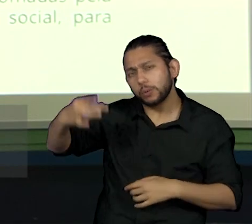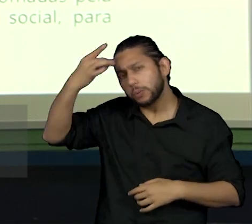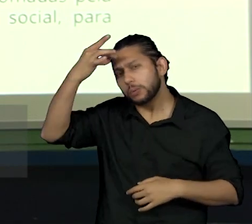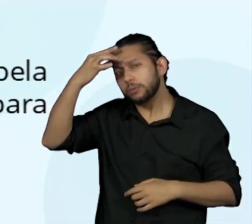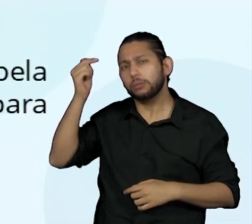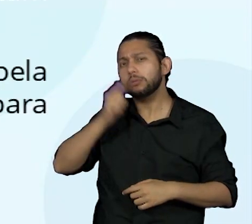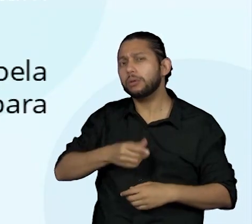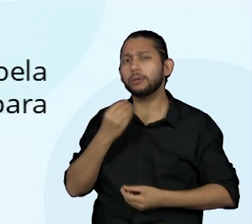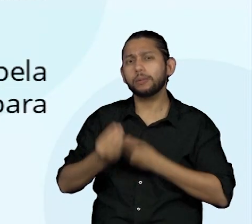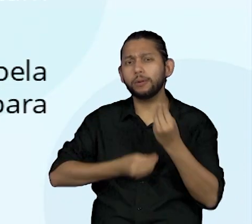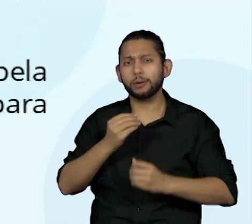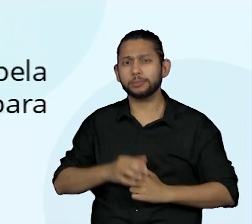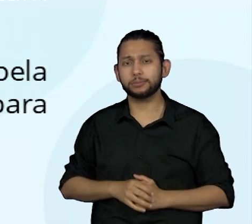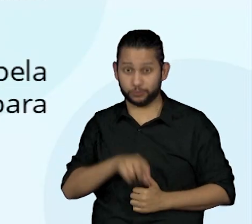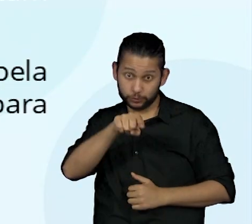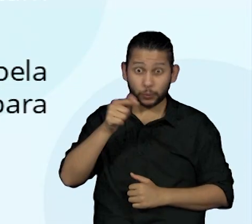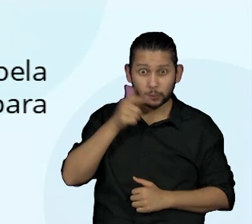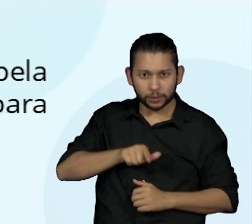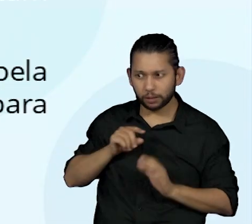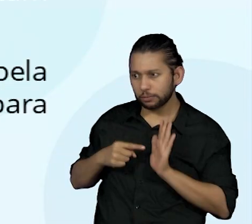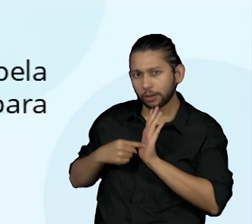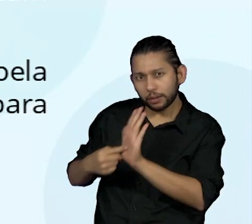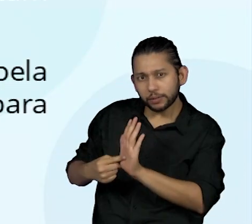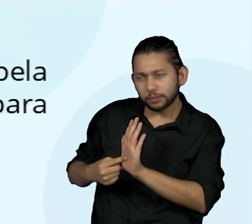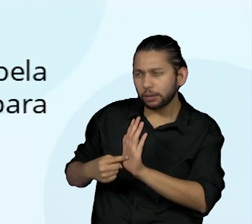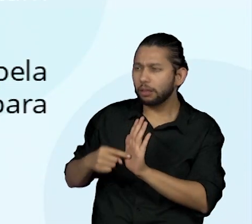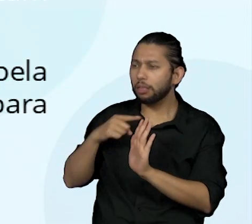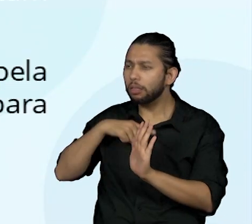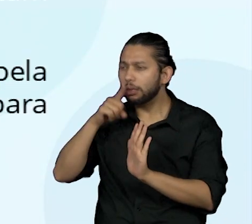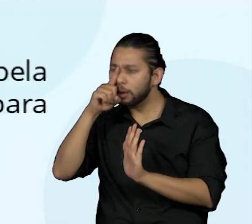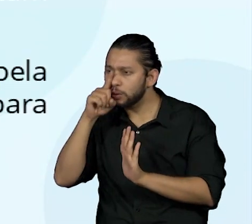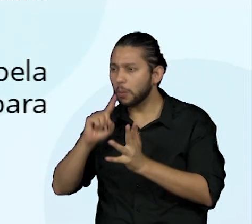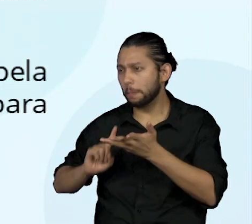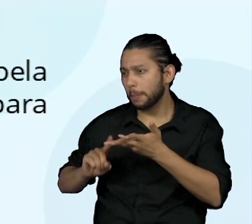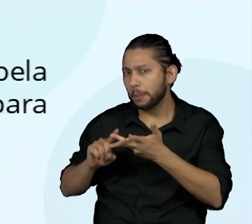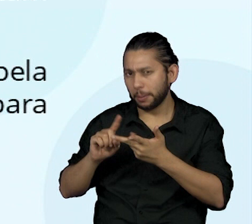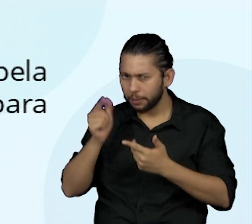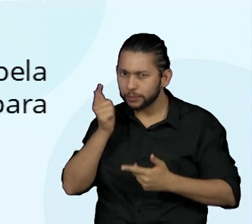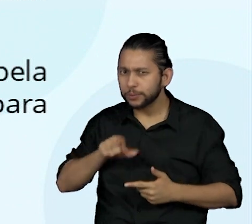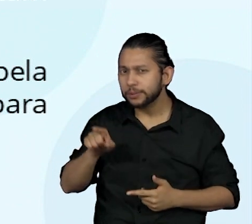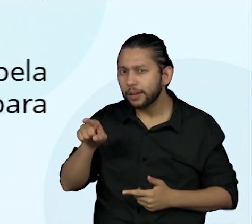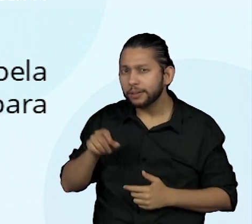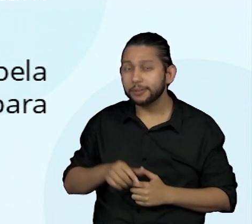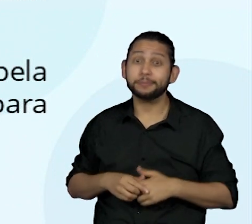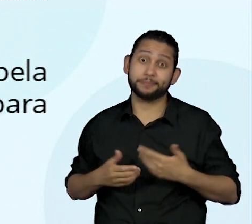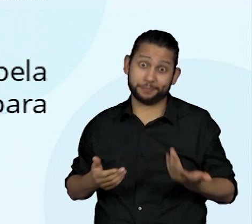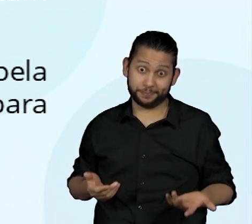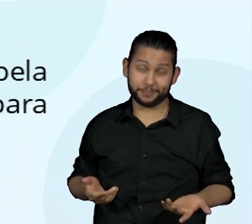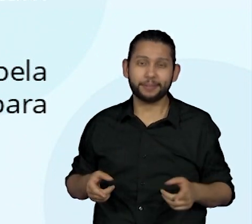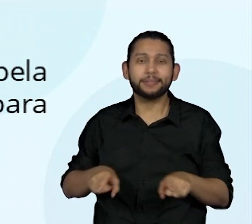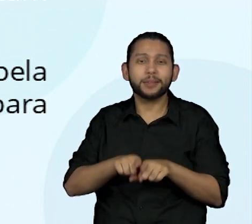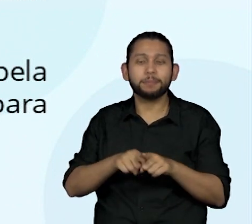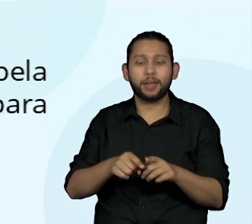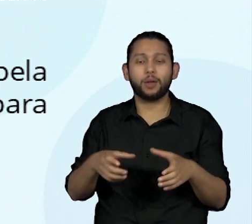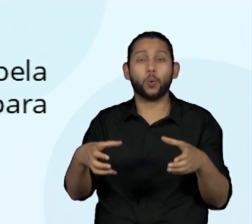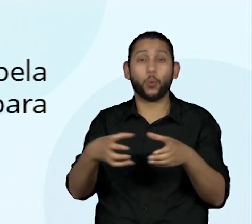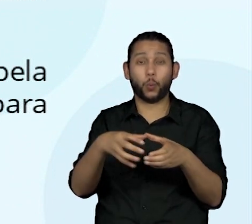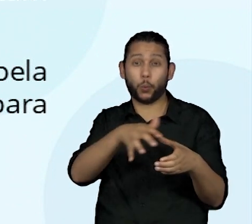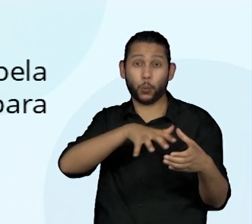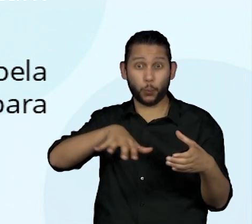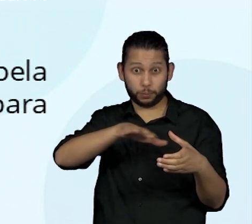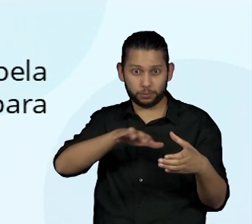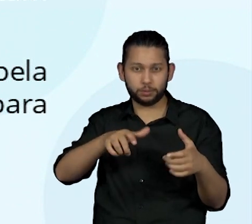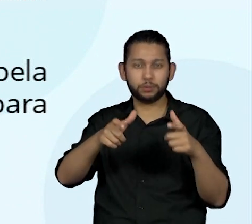você? Explicar para as pessoas o risco que ela corre. Quais medidas poderiam ser tomadas pela sua comunidade